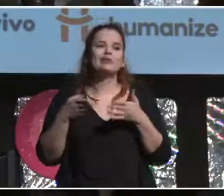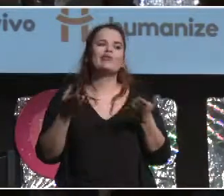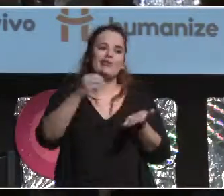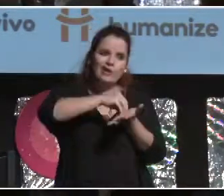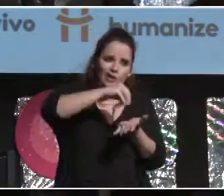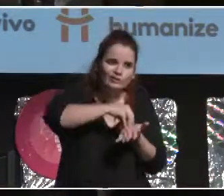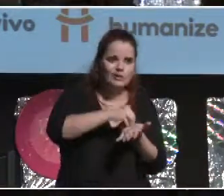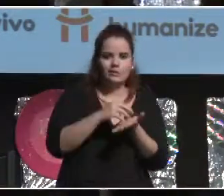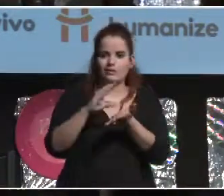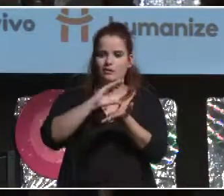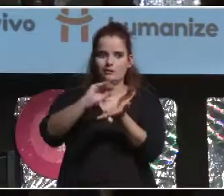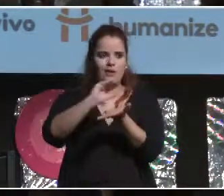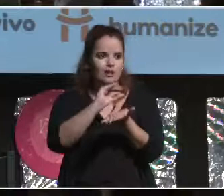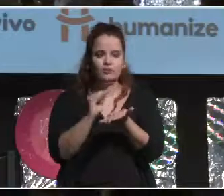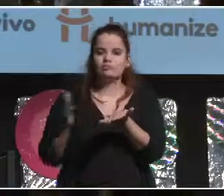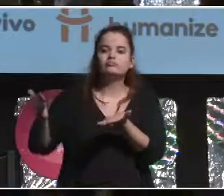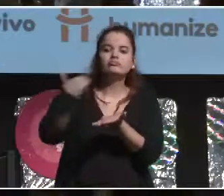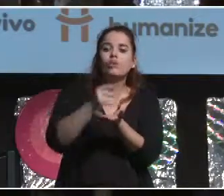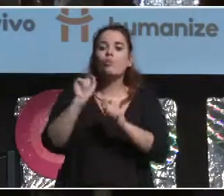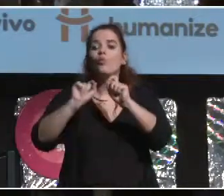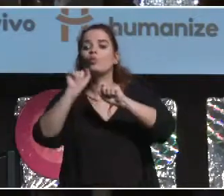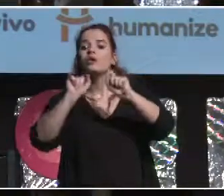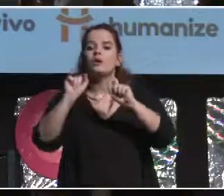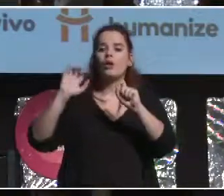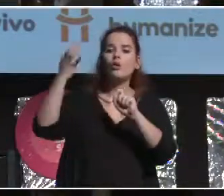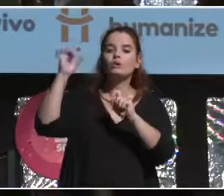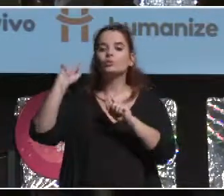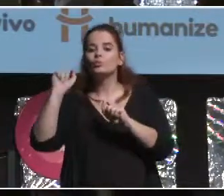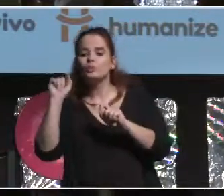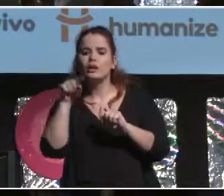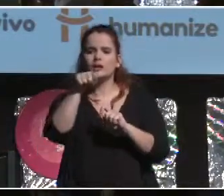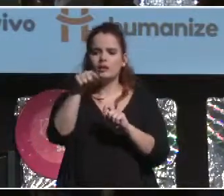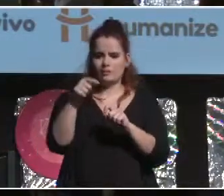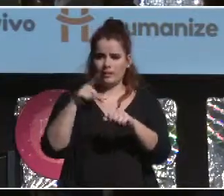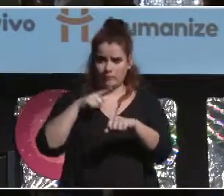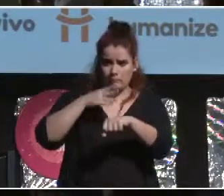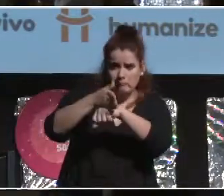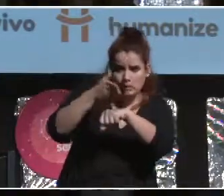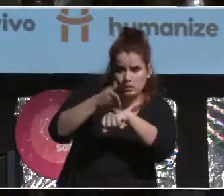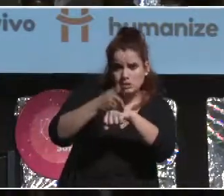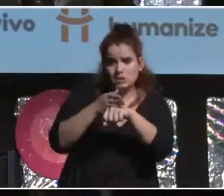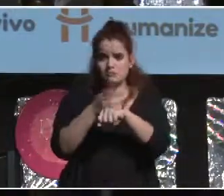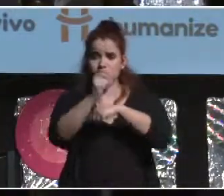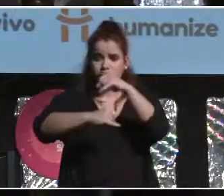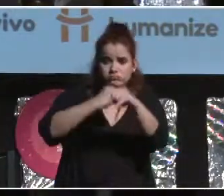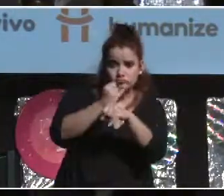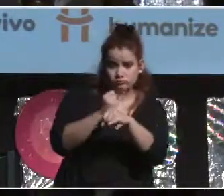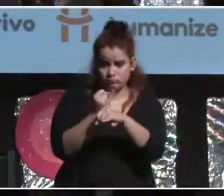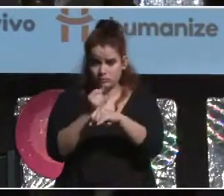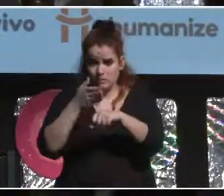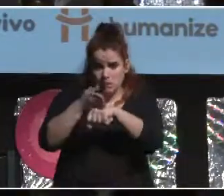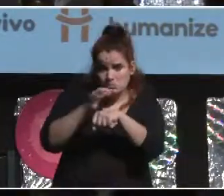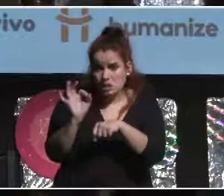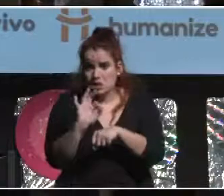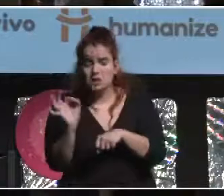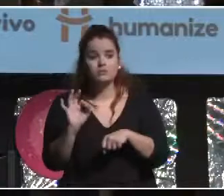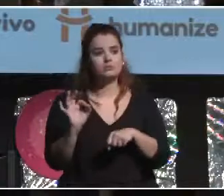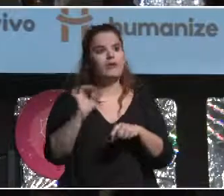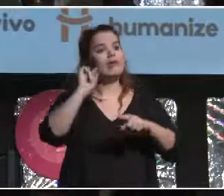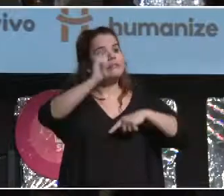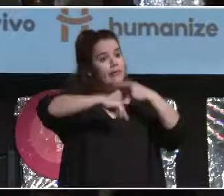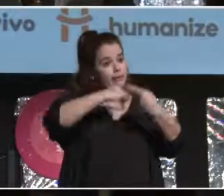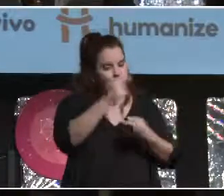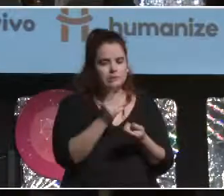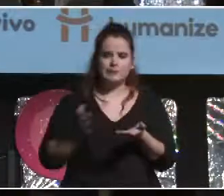pessoas, saber onde elas estão, o que está acontecendo na vida delas, o que elas estão acessando ou não. Depois a gente conseguir coletar, a gente conseguir